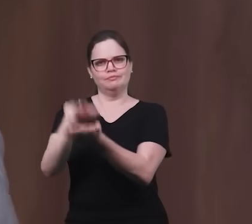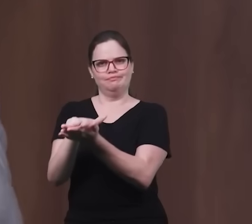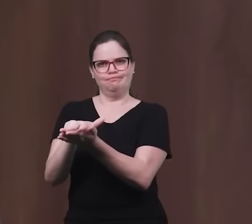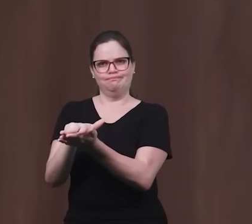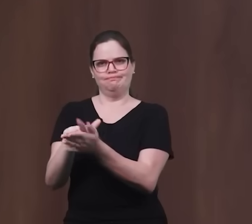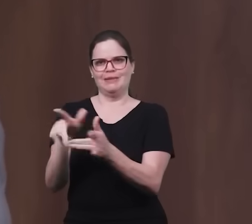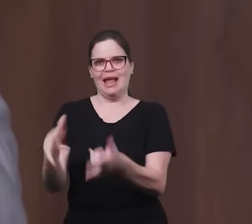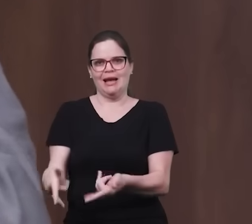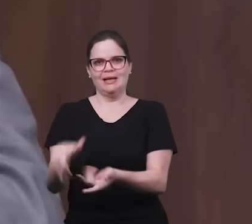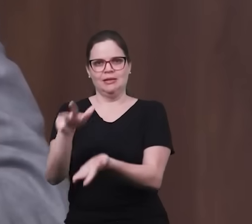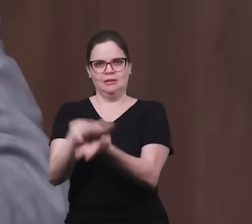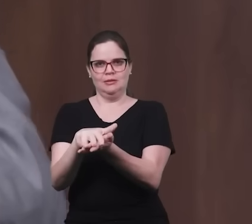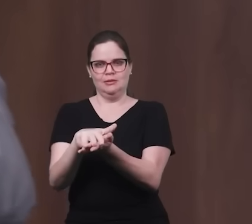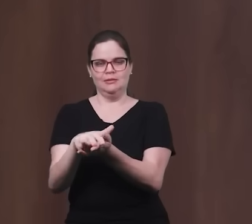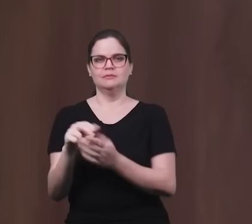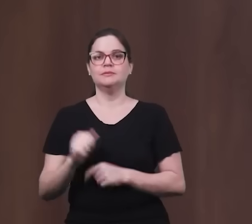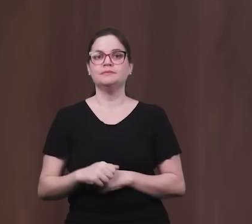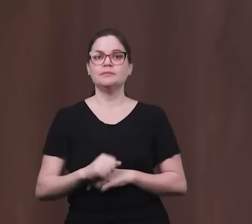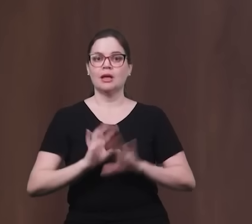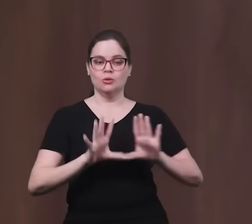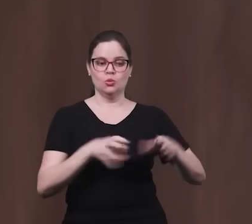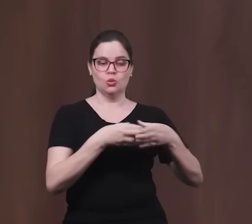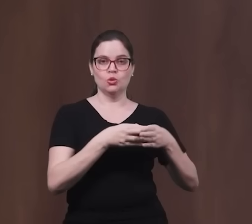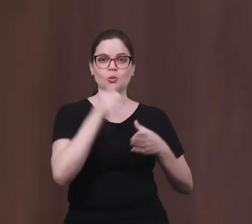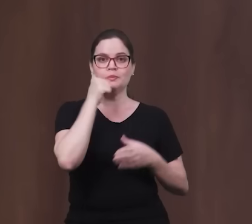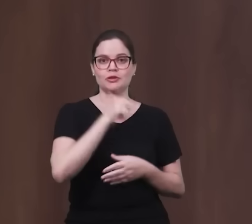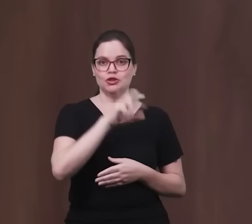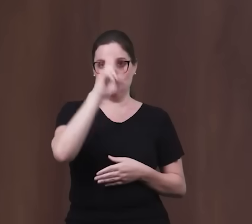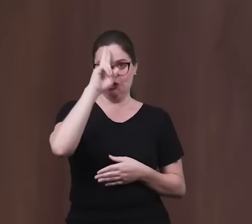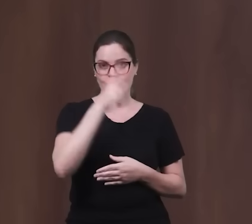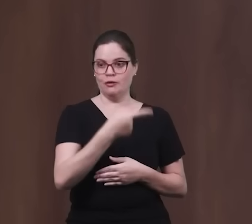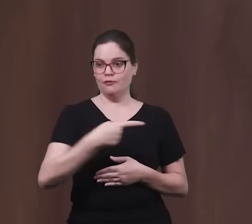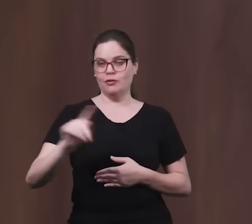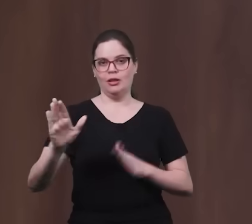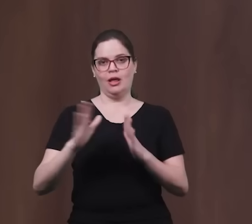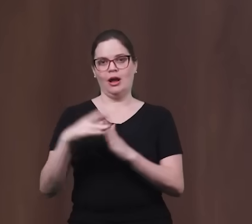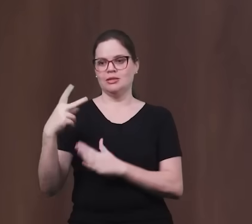E um grupo de senhoras foi lá fazer uma visita a